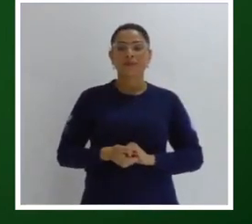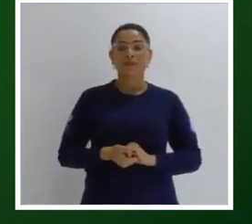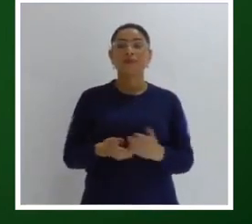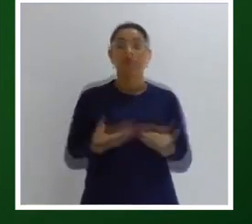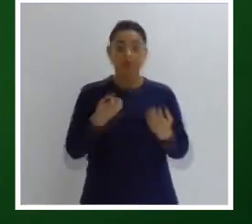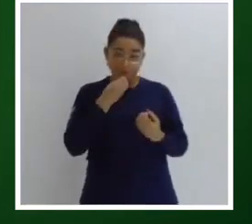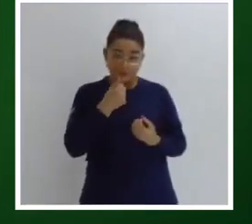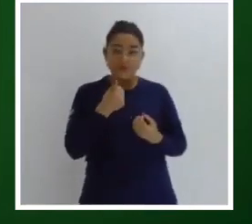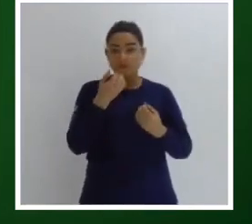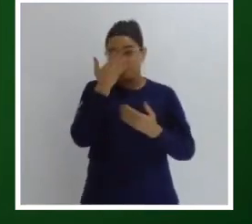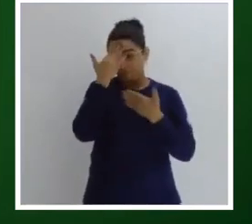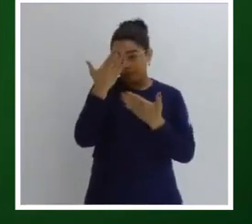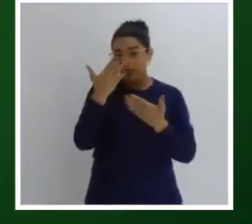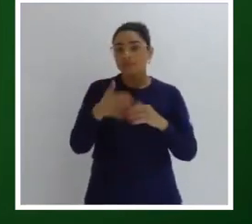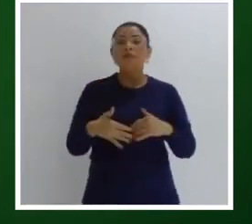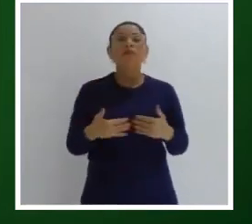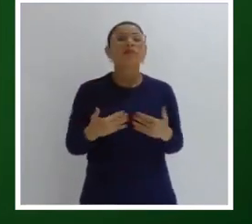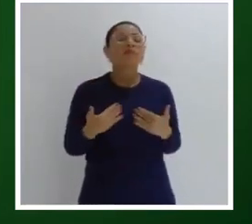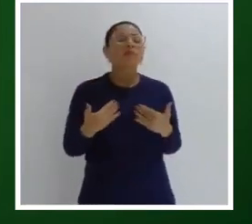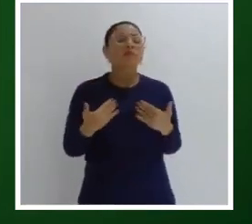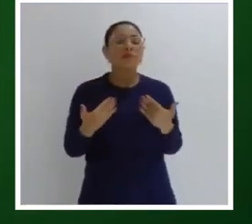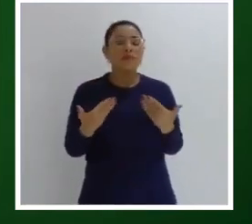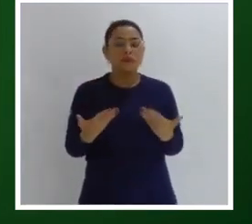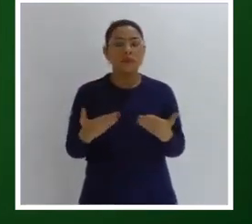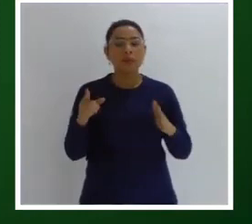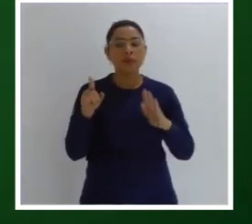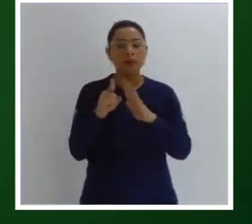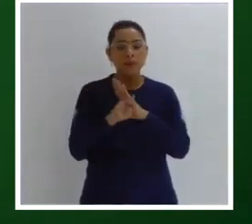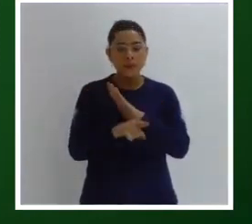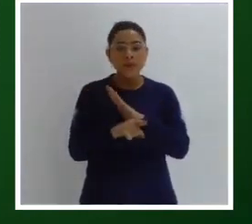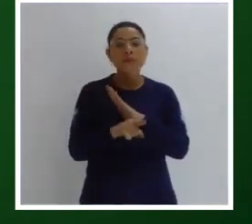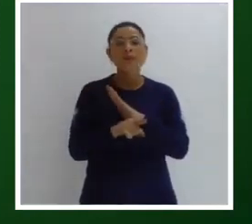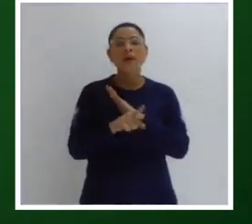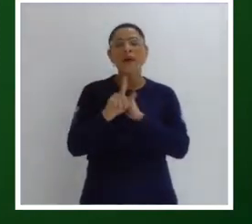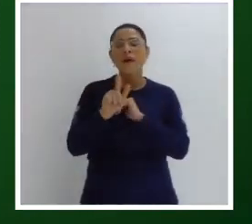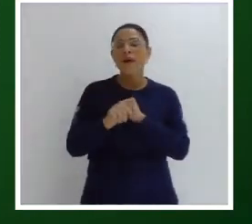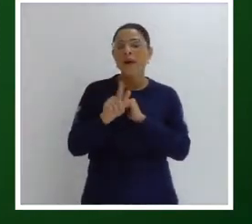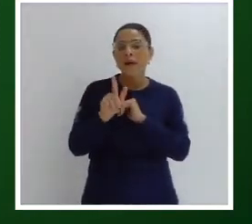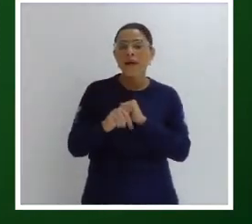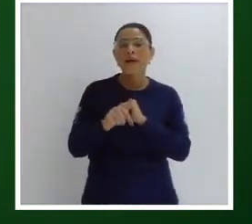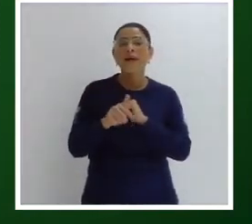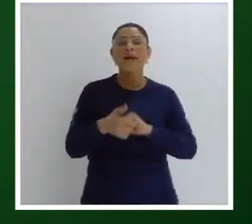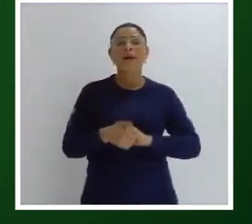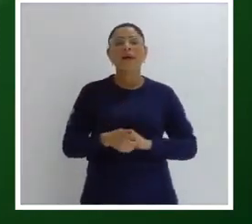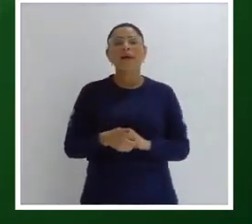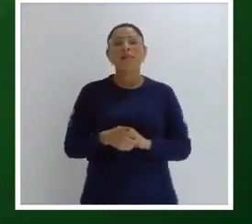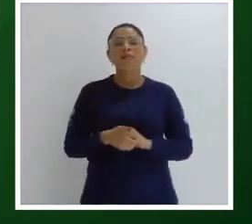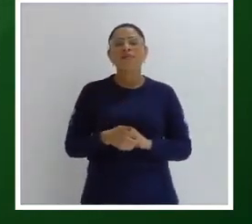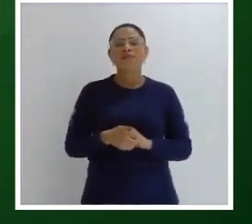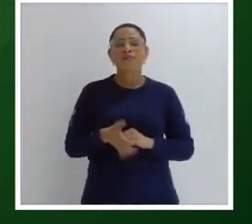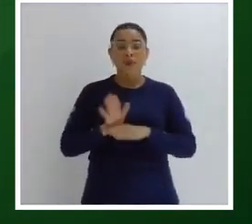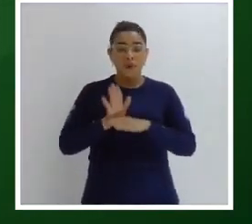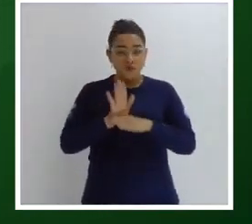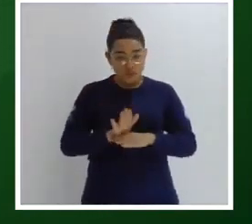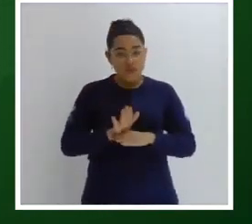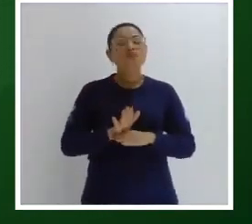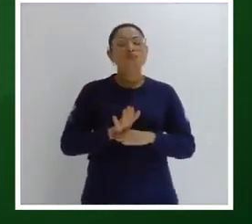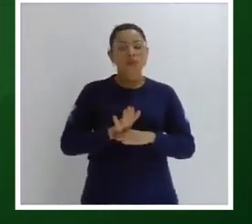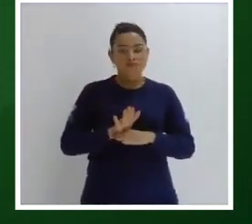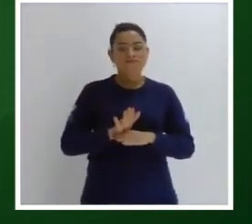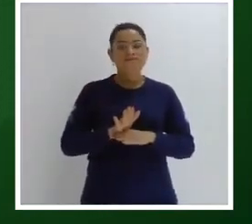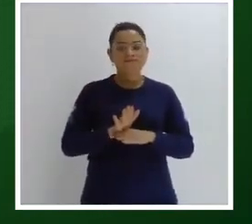obrigada eu acho que essa pergunta também ela vem aqui contribuir bastante então